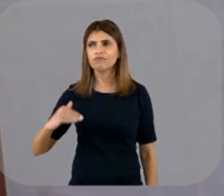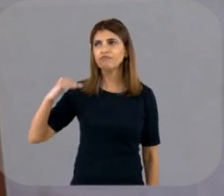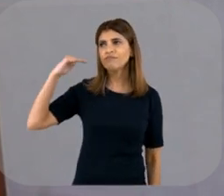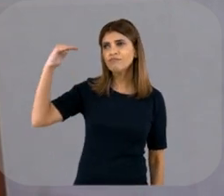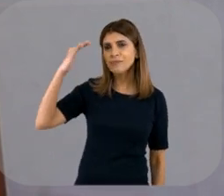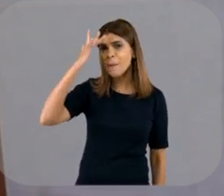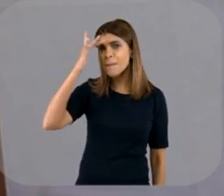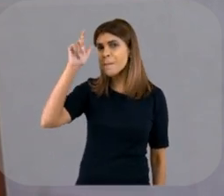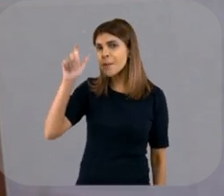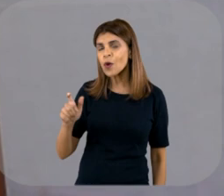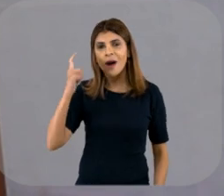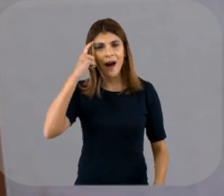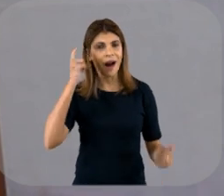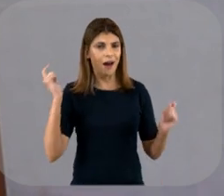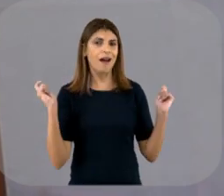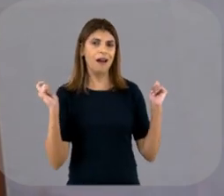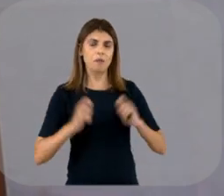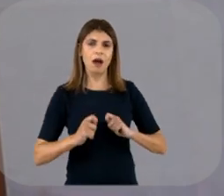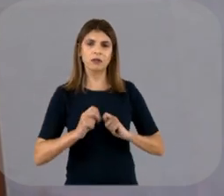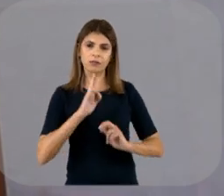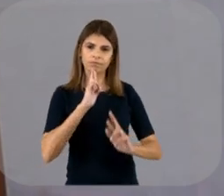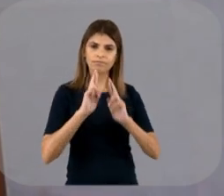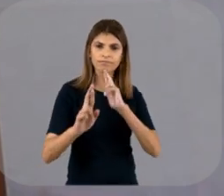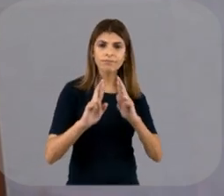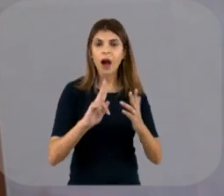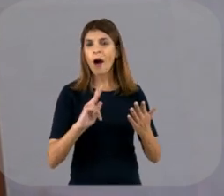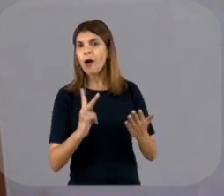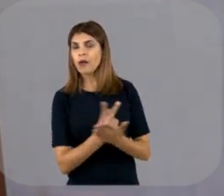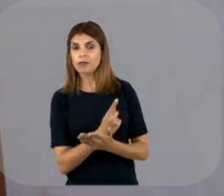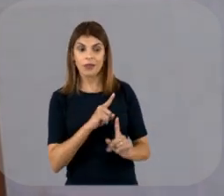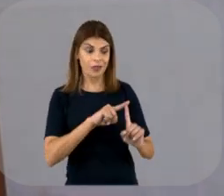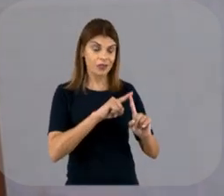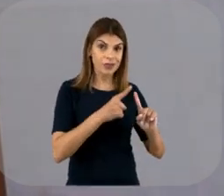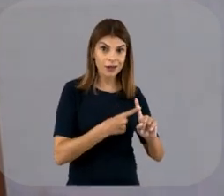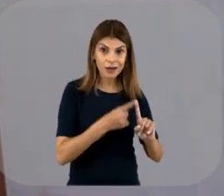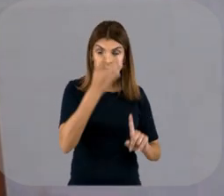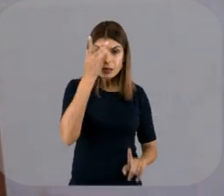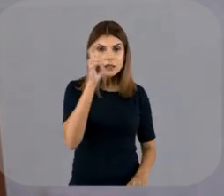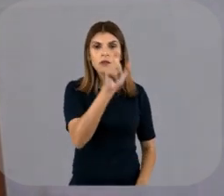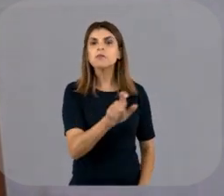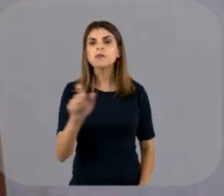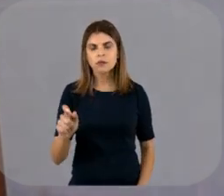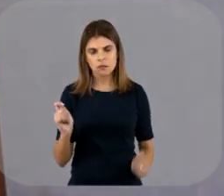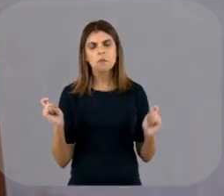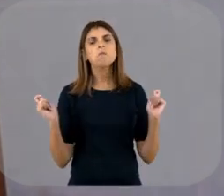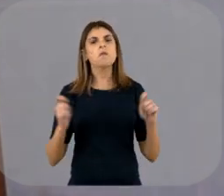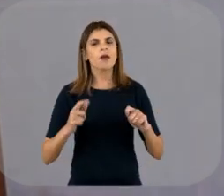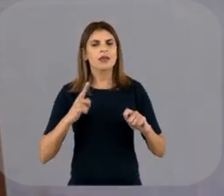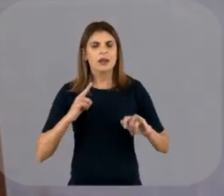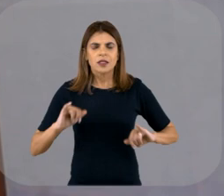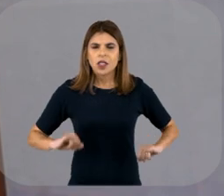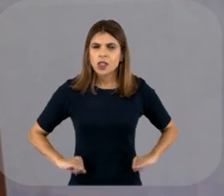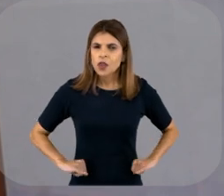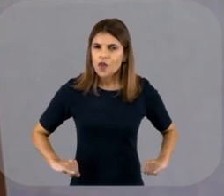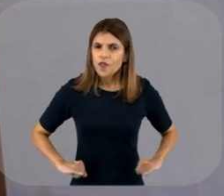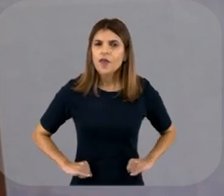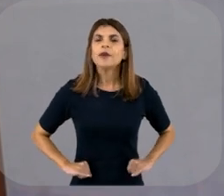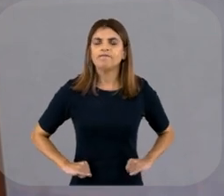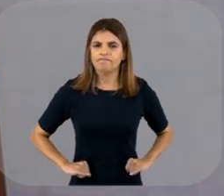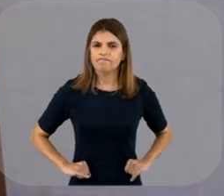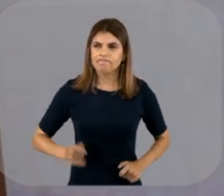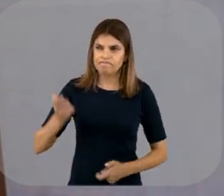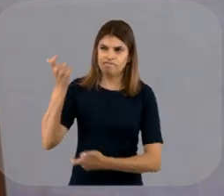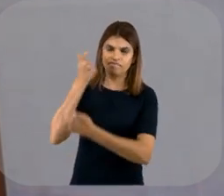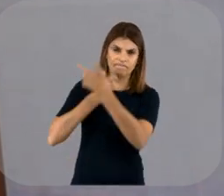adolescente ou pessoa com capacidade de engravidar, essas pessoas elas podem estar sofrendo uma situação